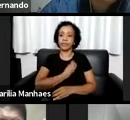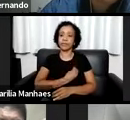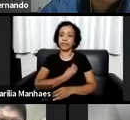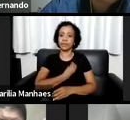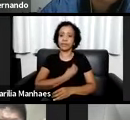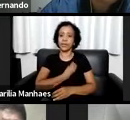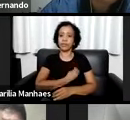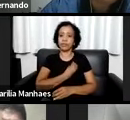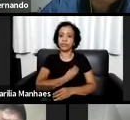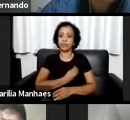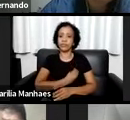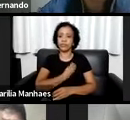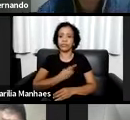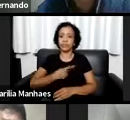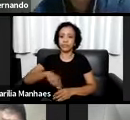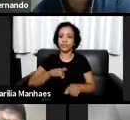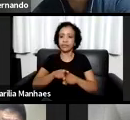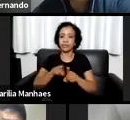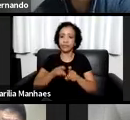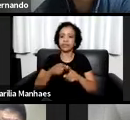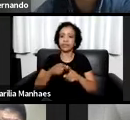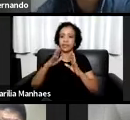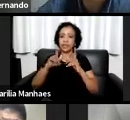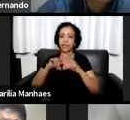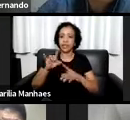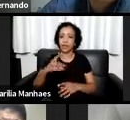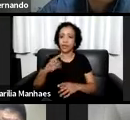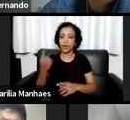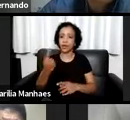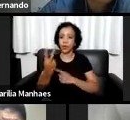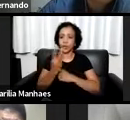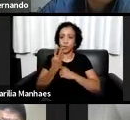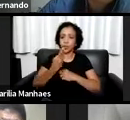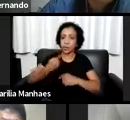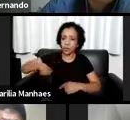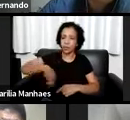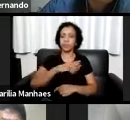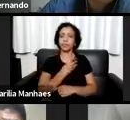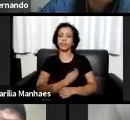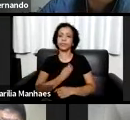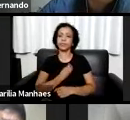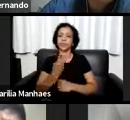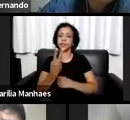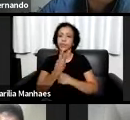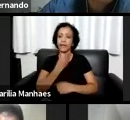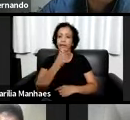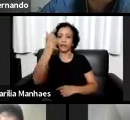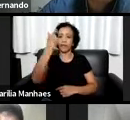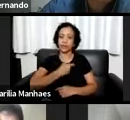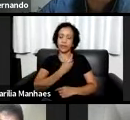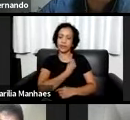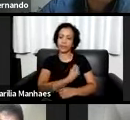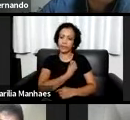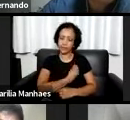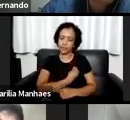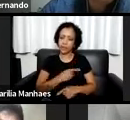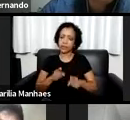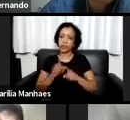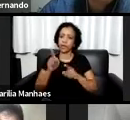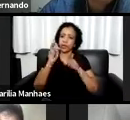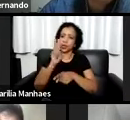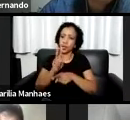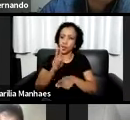acontece porque a igreja não está só. O maior recado que Deus tem dado ao meu coração é que, mesmo em casa, eu